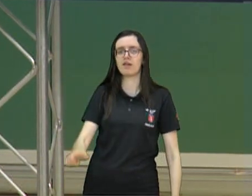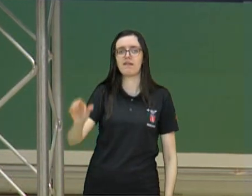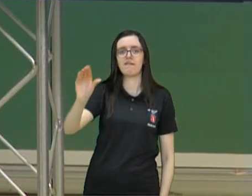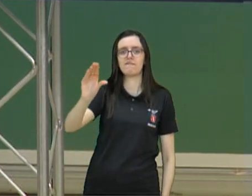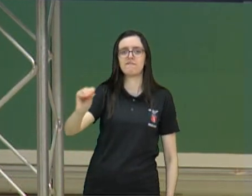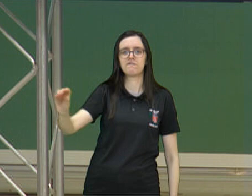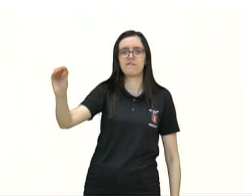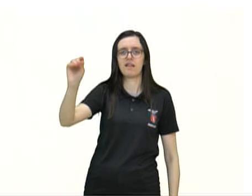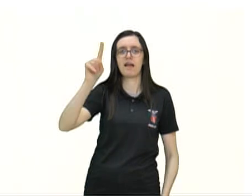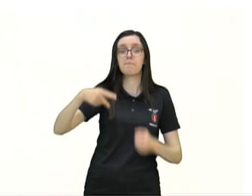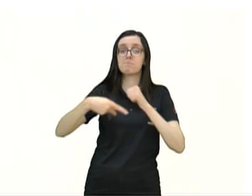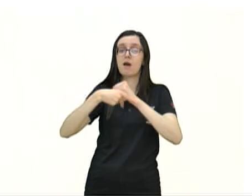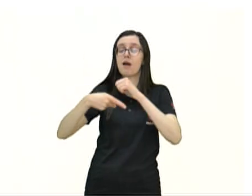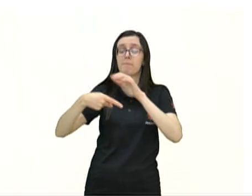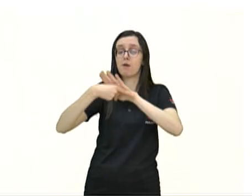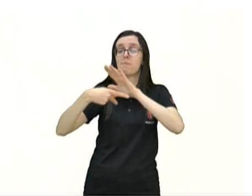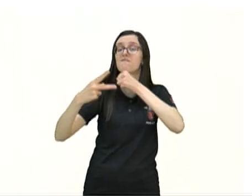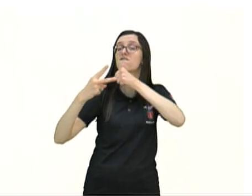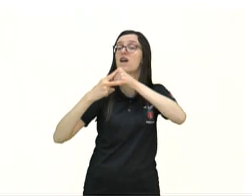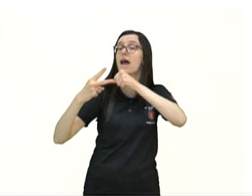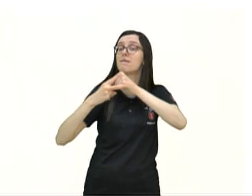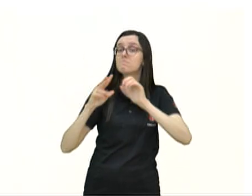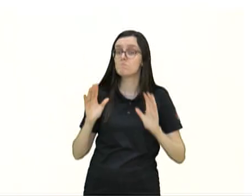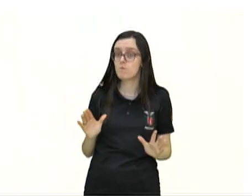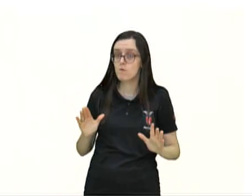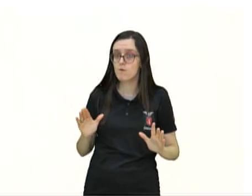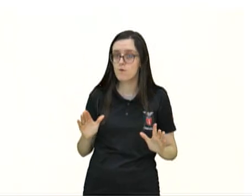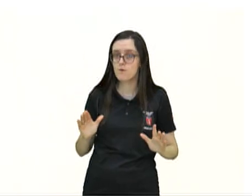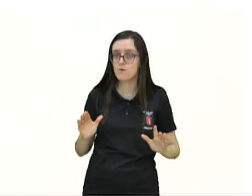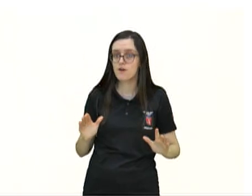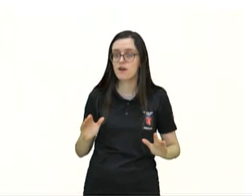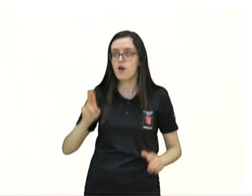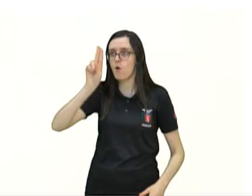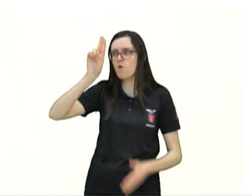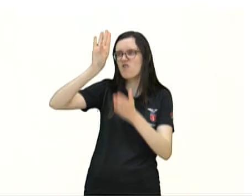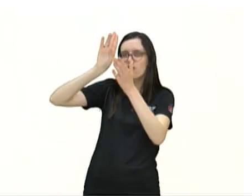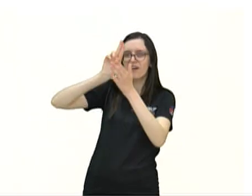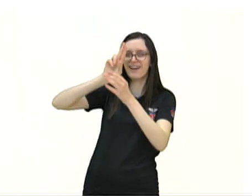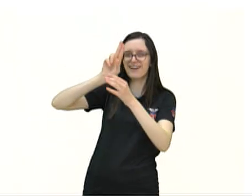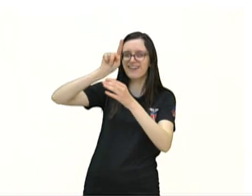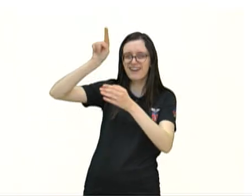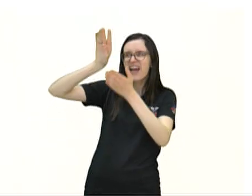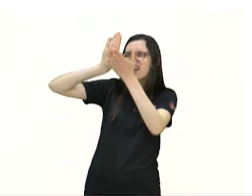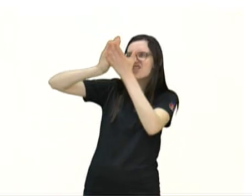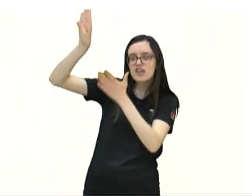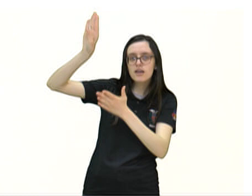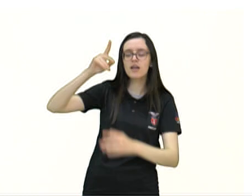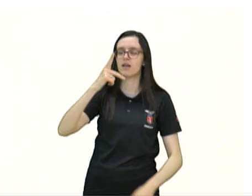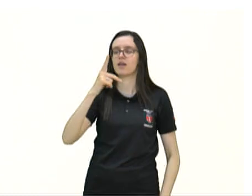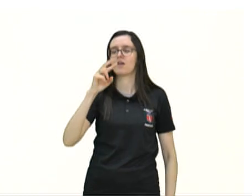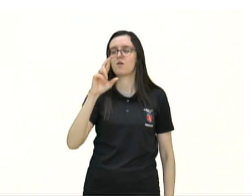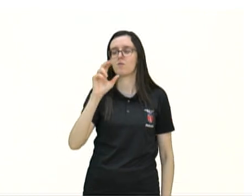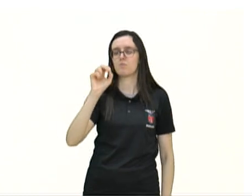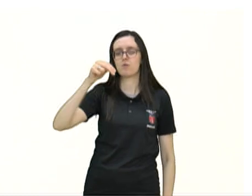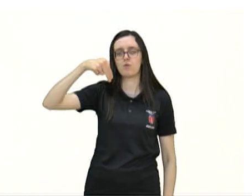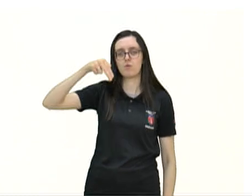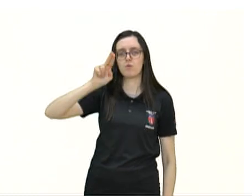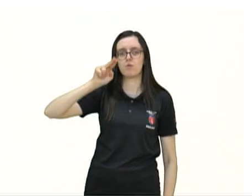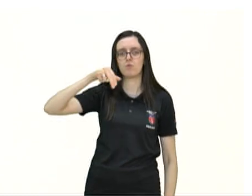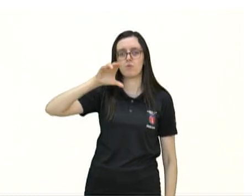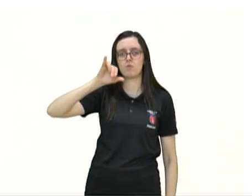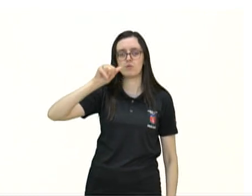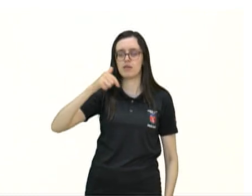verbo pronunciar. Então, eu tenho aqui pronuncia. Como eu vou separar essas